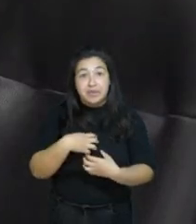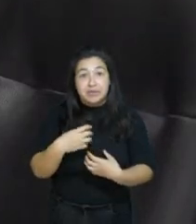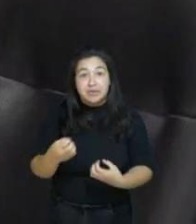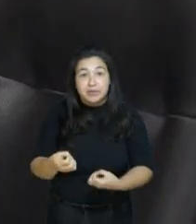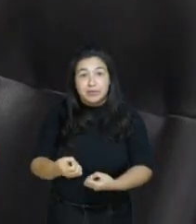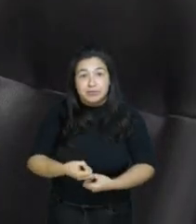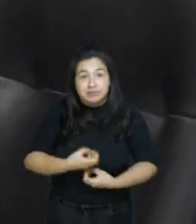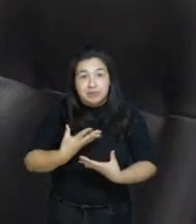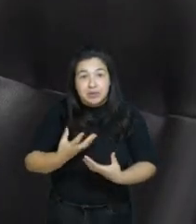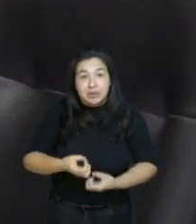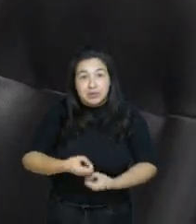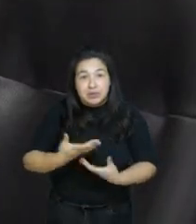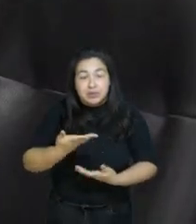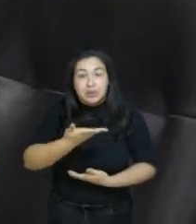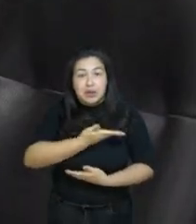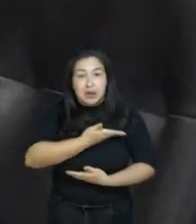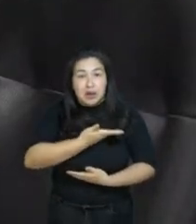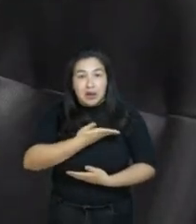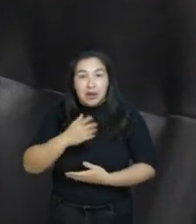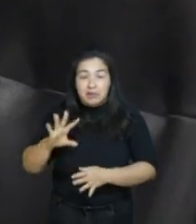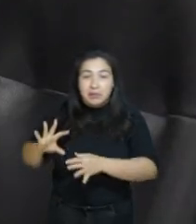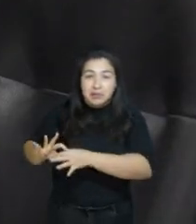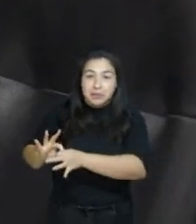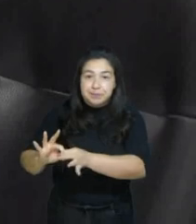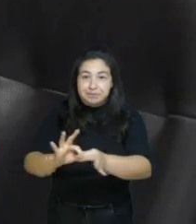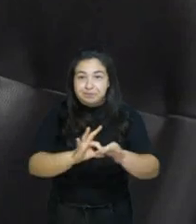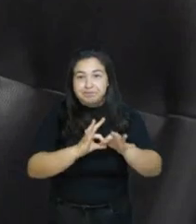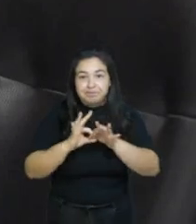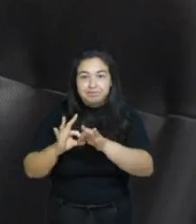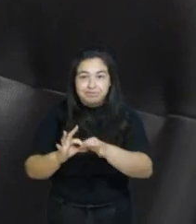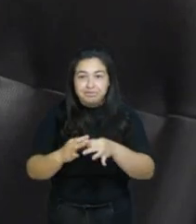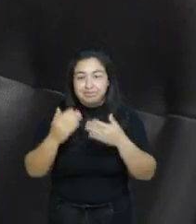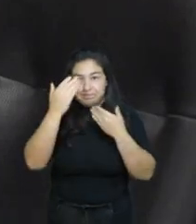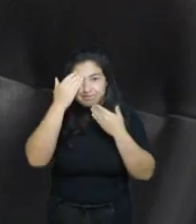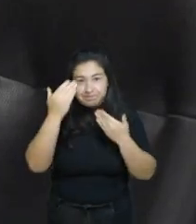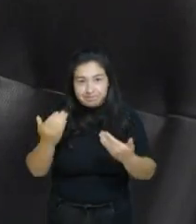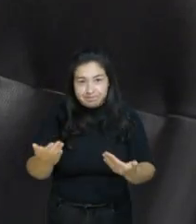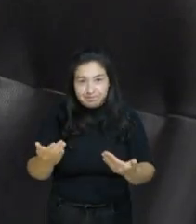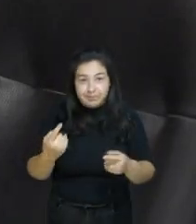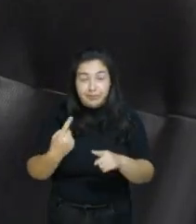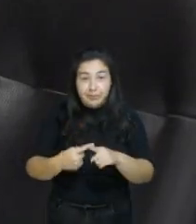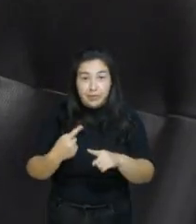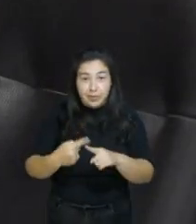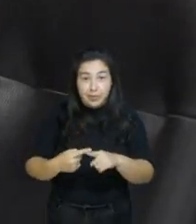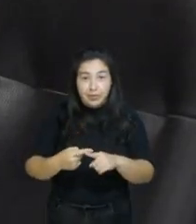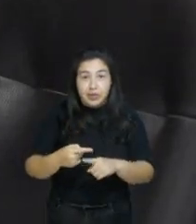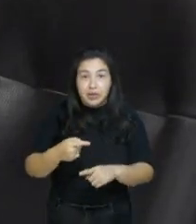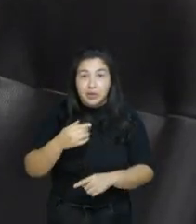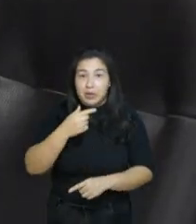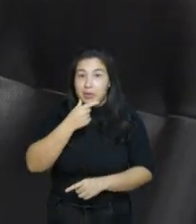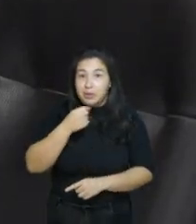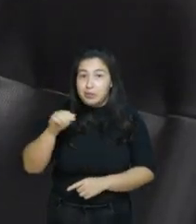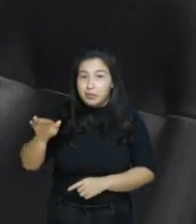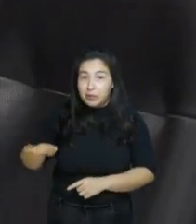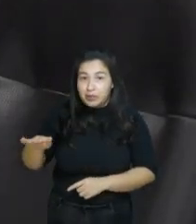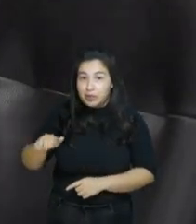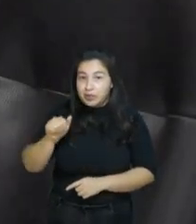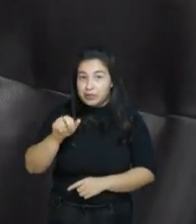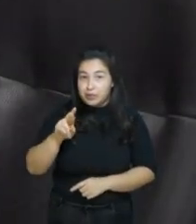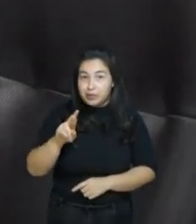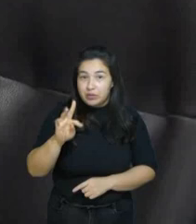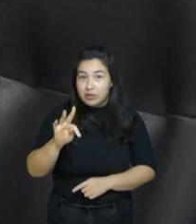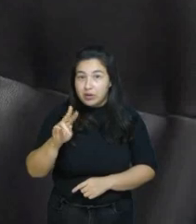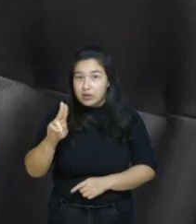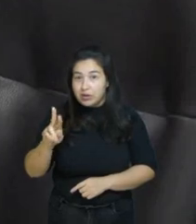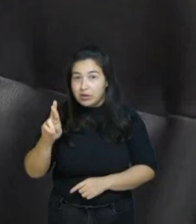estar aqui, estar entre pares, né? E queria agradecer mais uma vez, né? Porque já o Arthur, inclusive, já esteve assistindo a